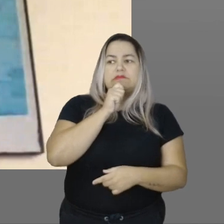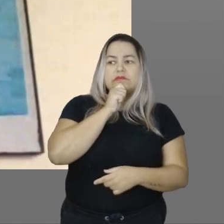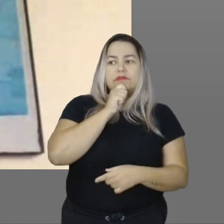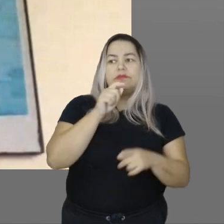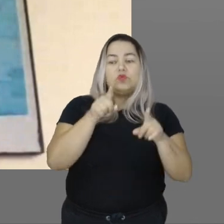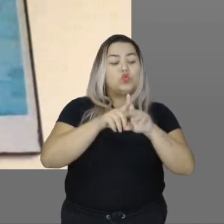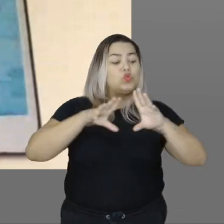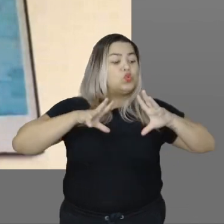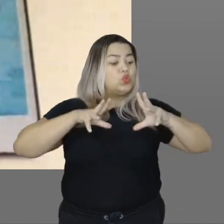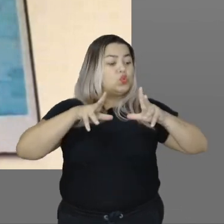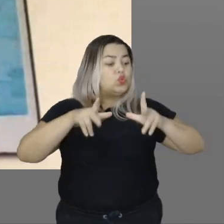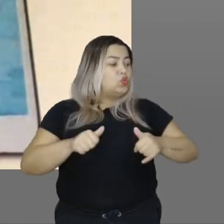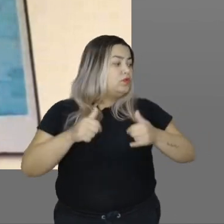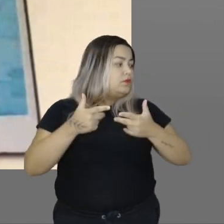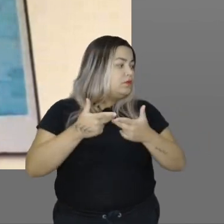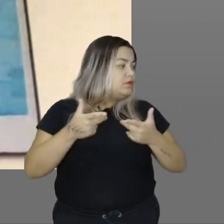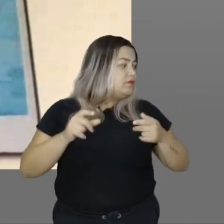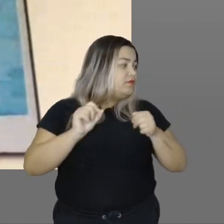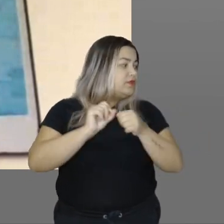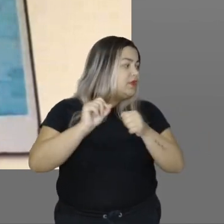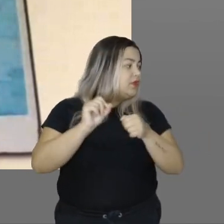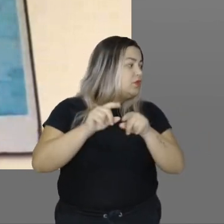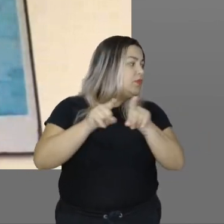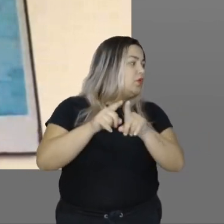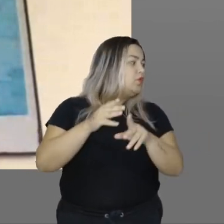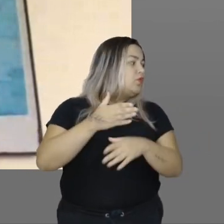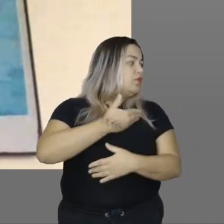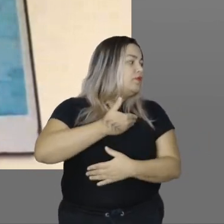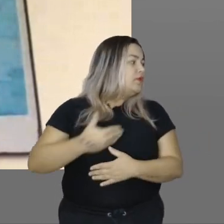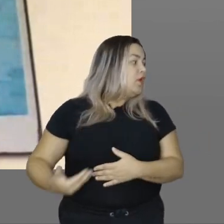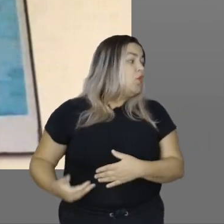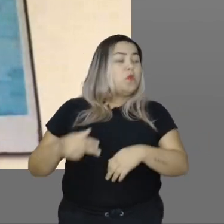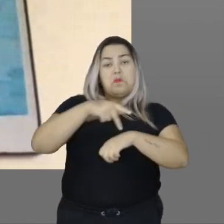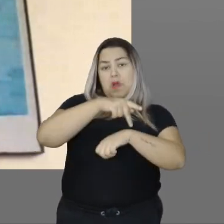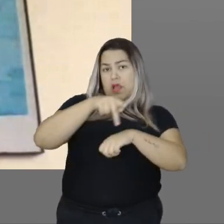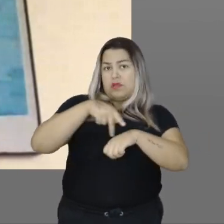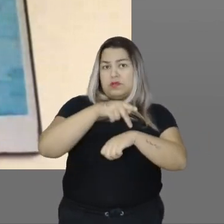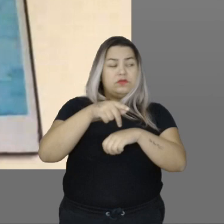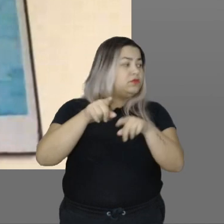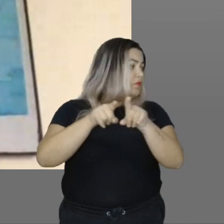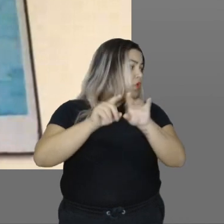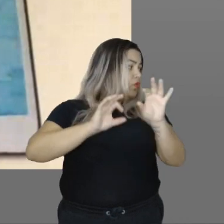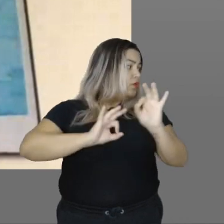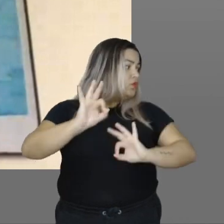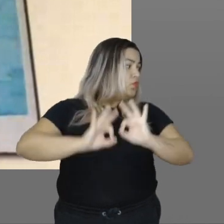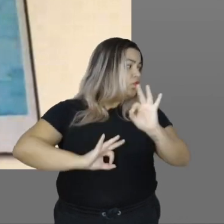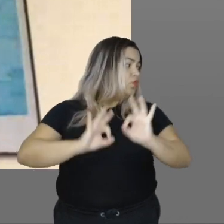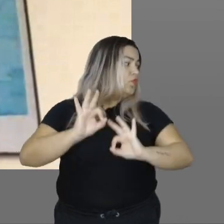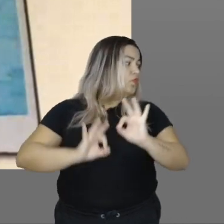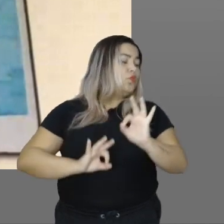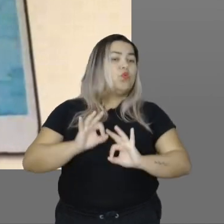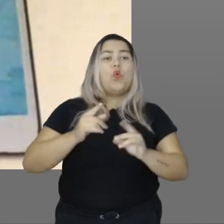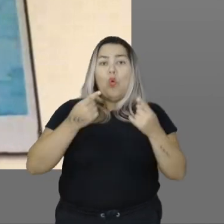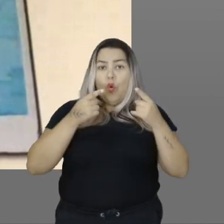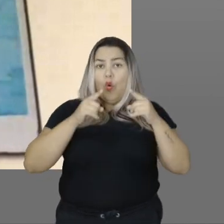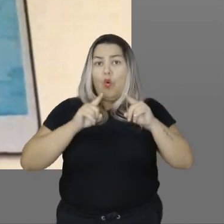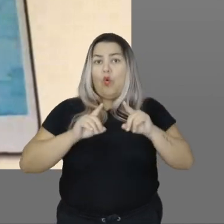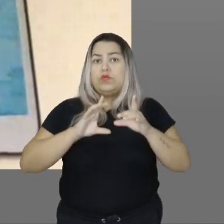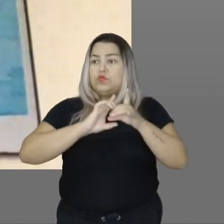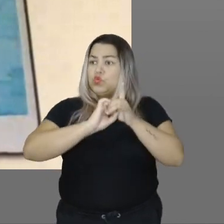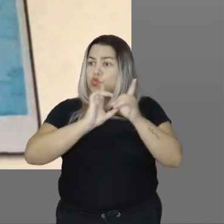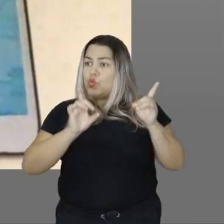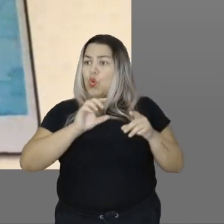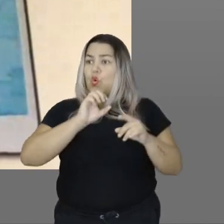além de todo o desastre que fizeram enquanto governaram o país, pretenderam organizar um golpe contra a democracia no dia 8